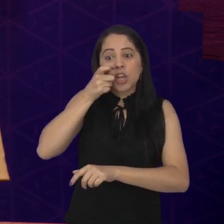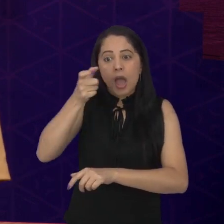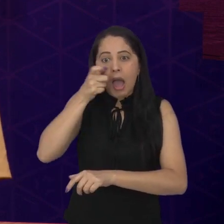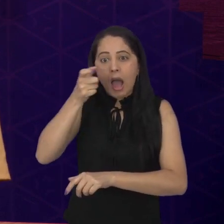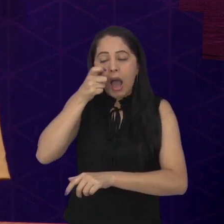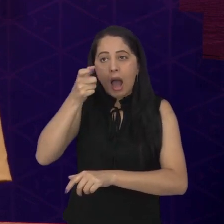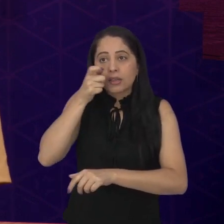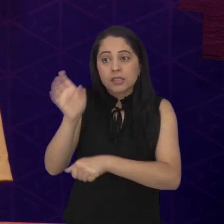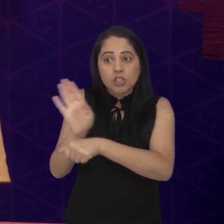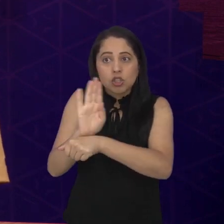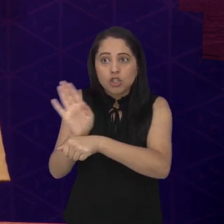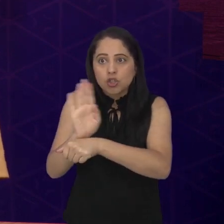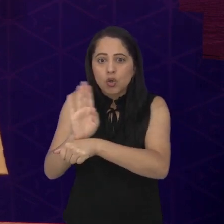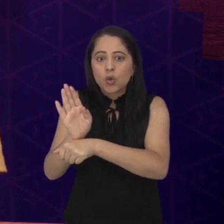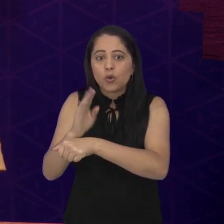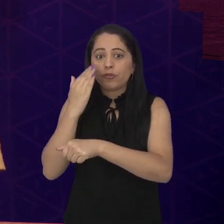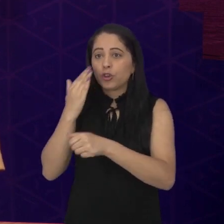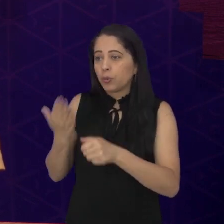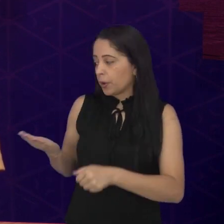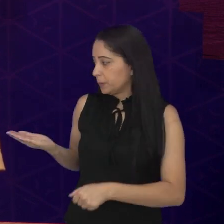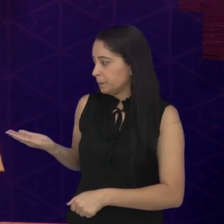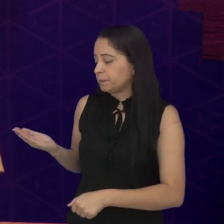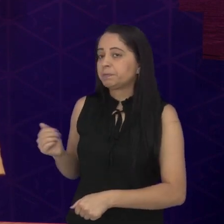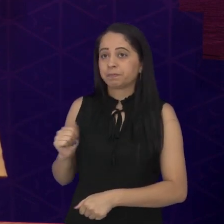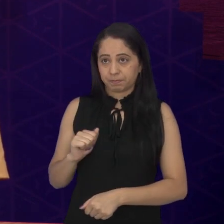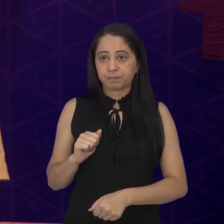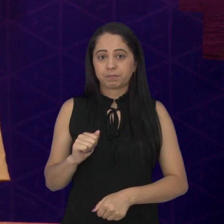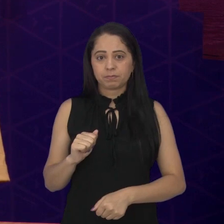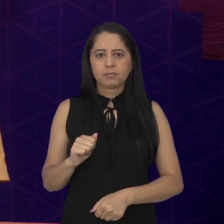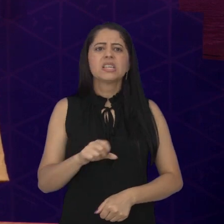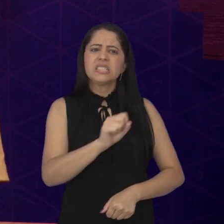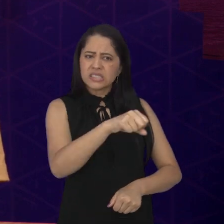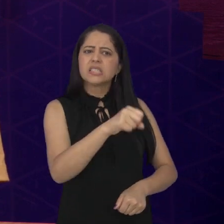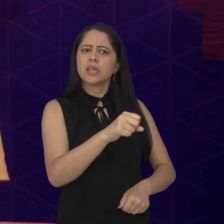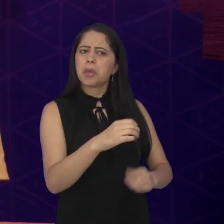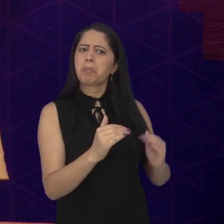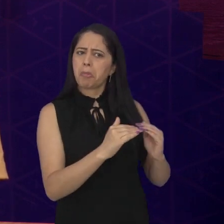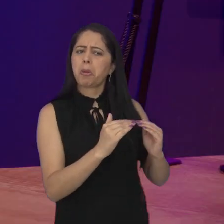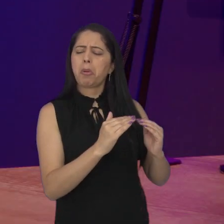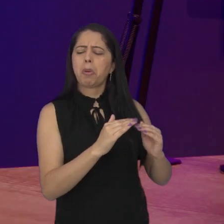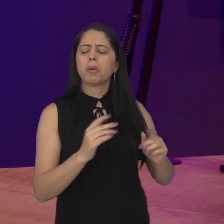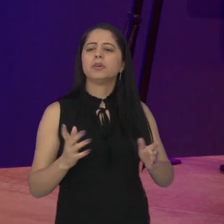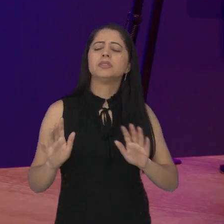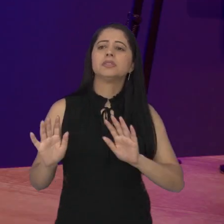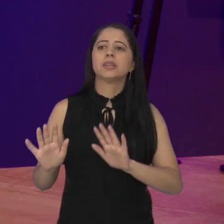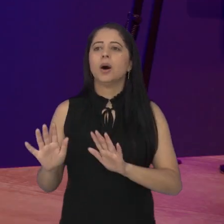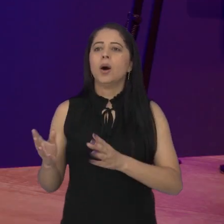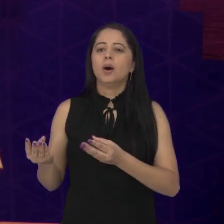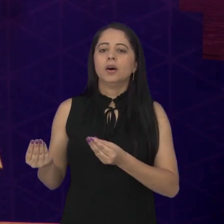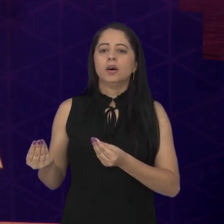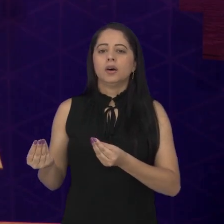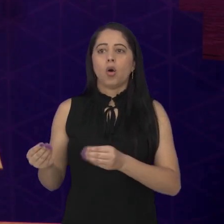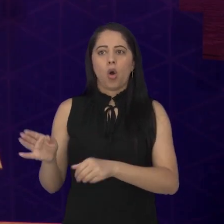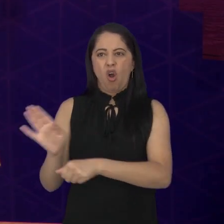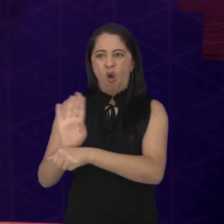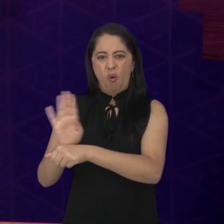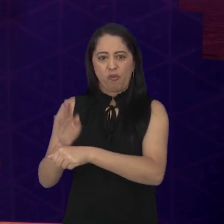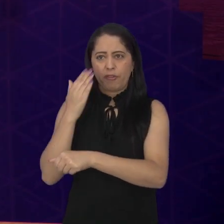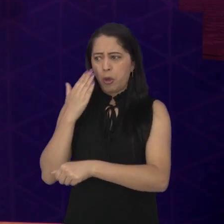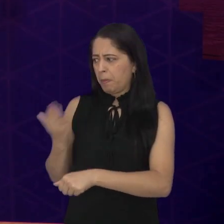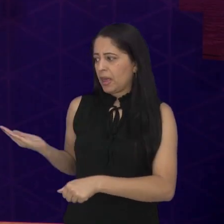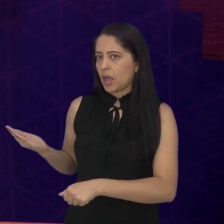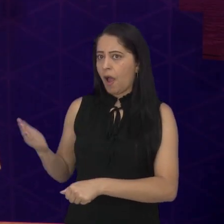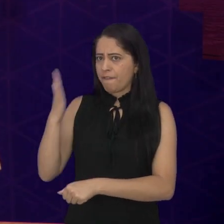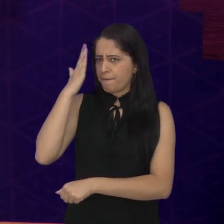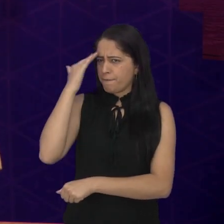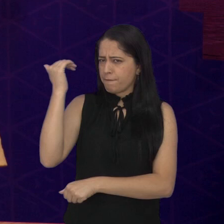anos, acompanhou bastante a saga Jogos Vorazes. Acredito que sim. Né? E não,